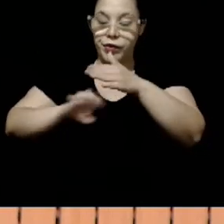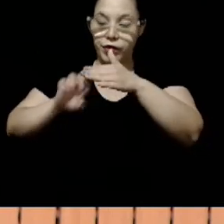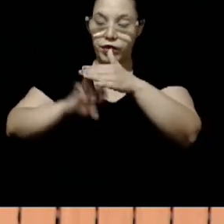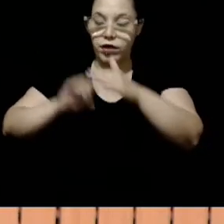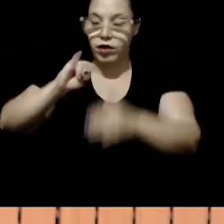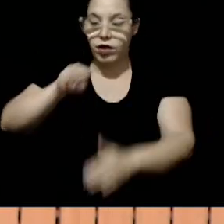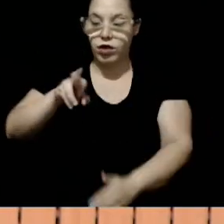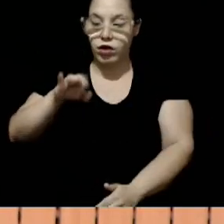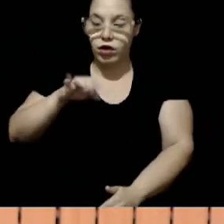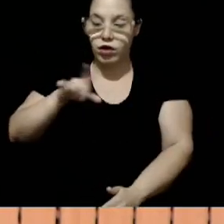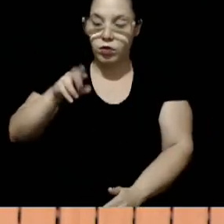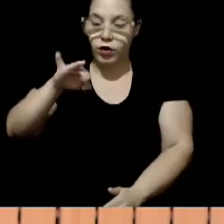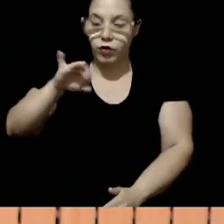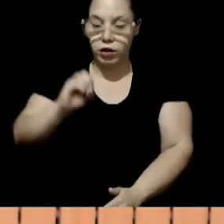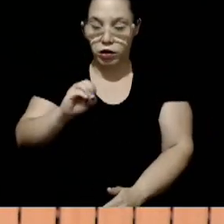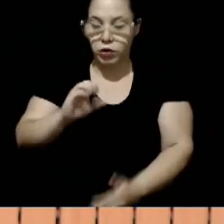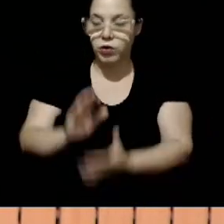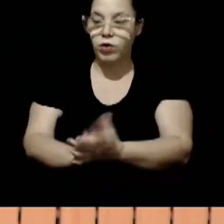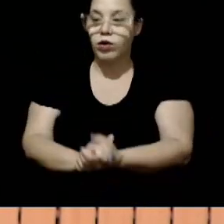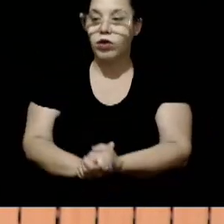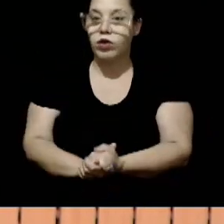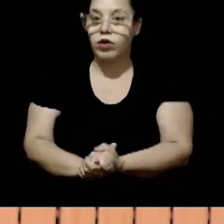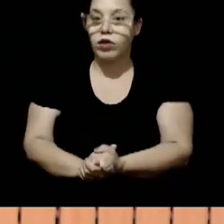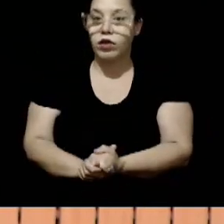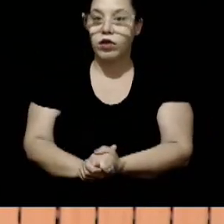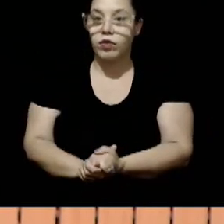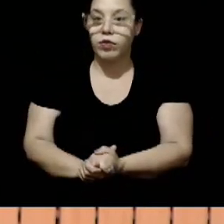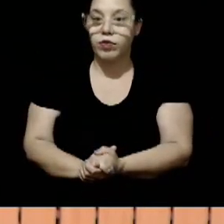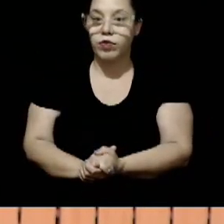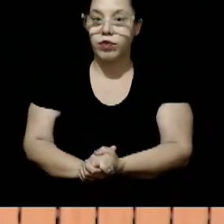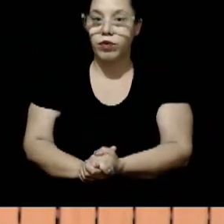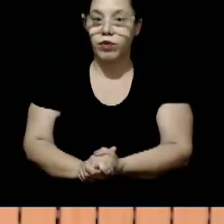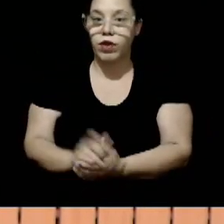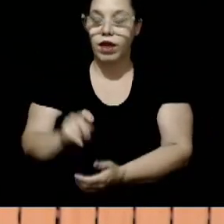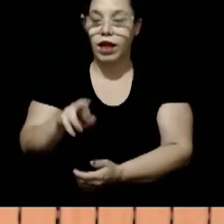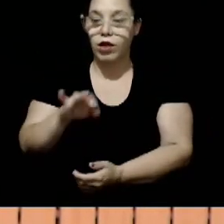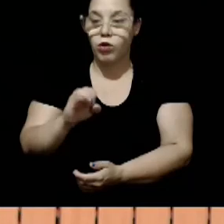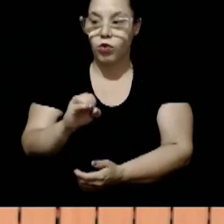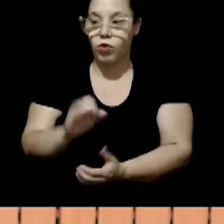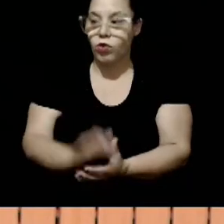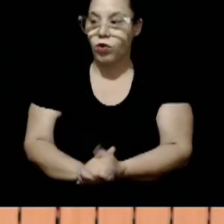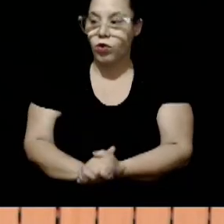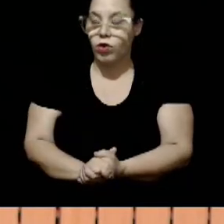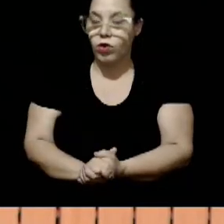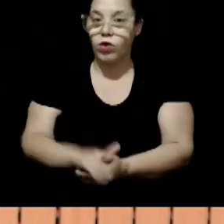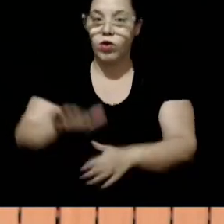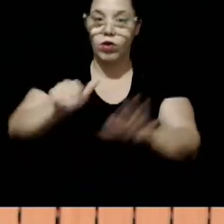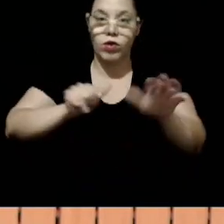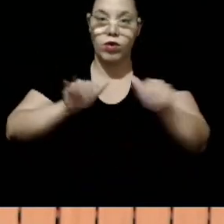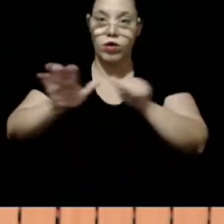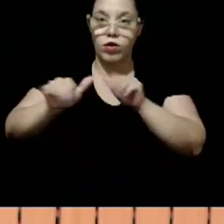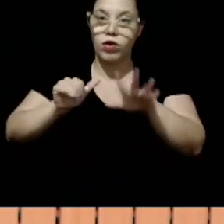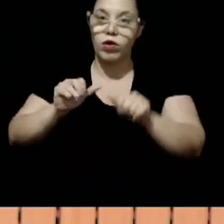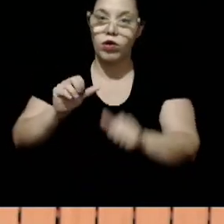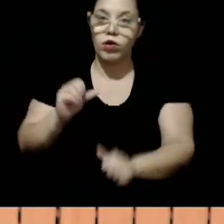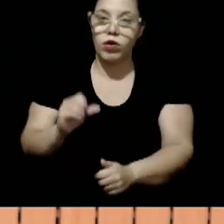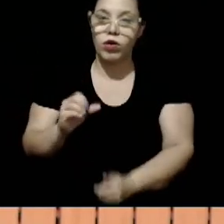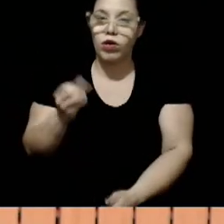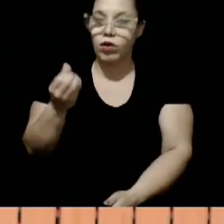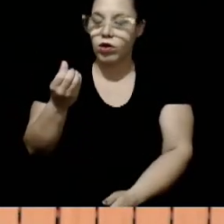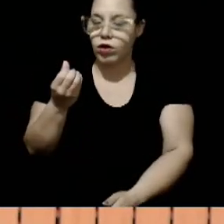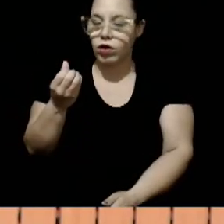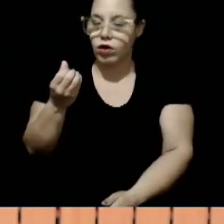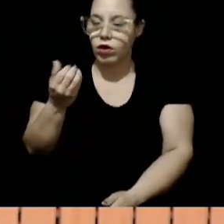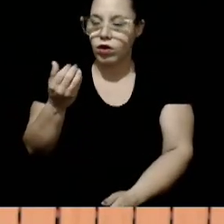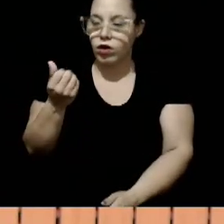Bonifácio Coutinho Nogueira San murayama Saito fica convocada aa reunião